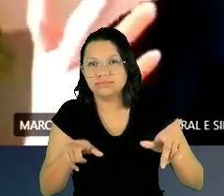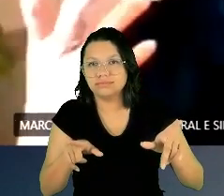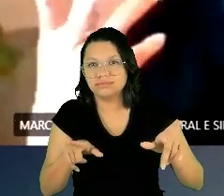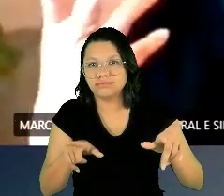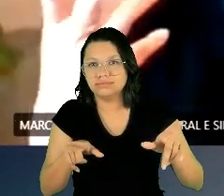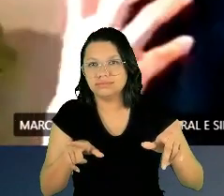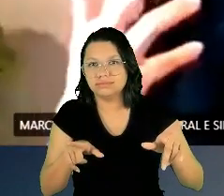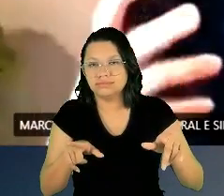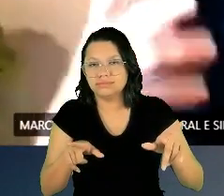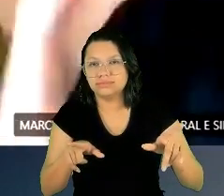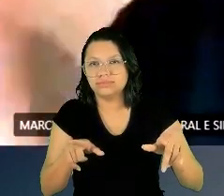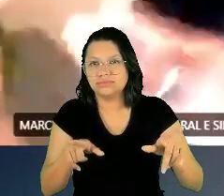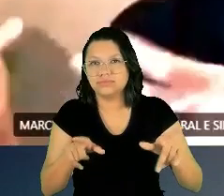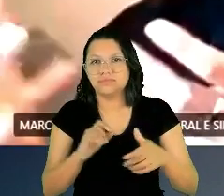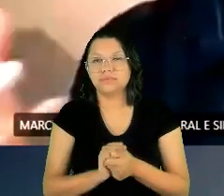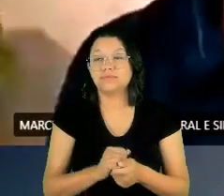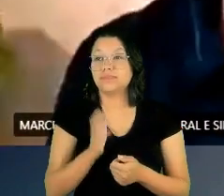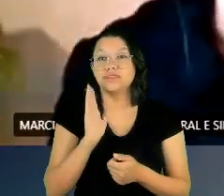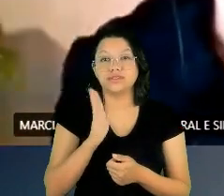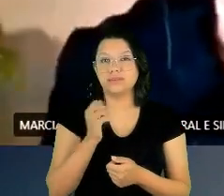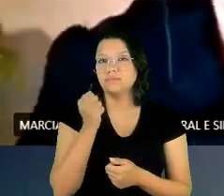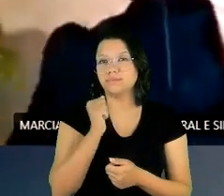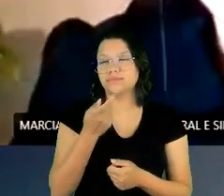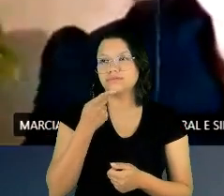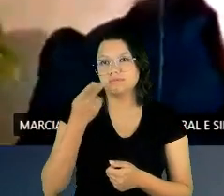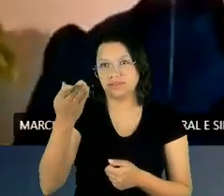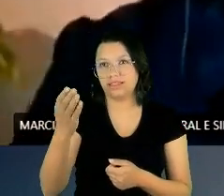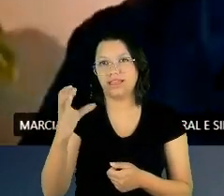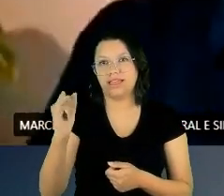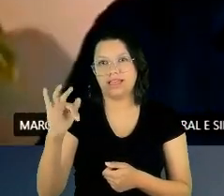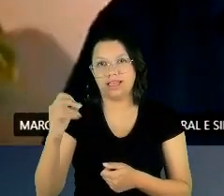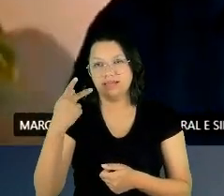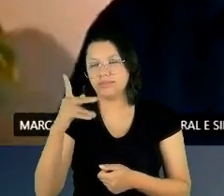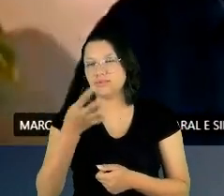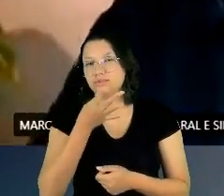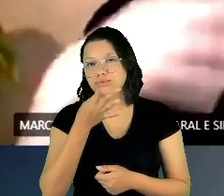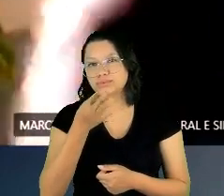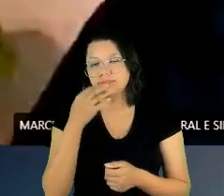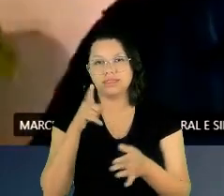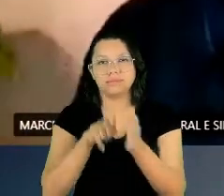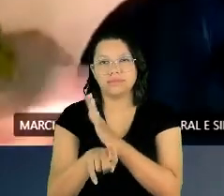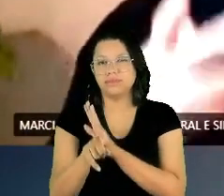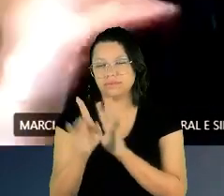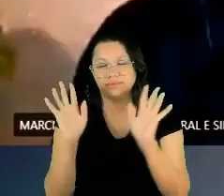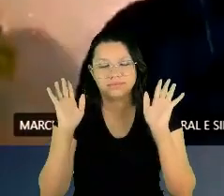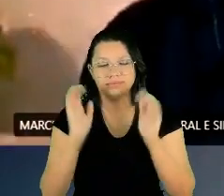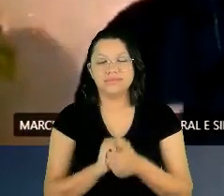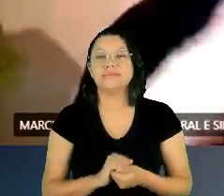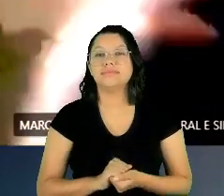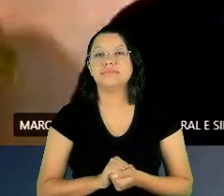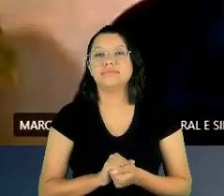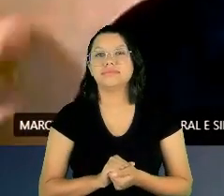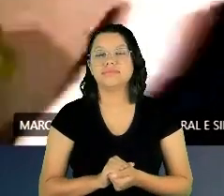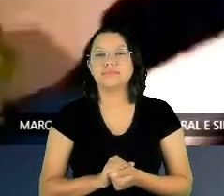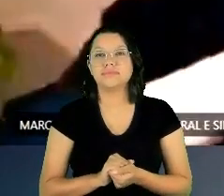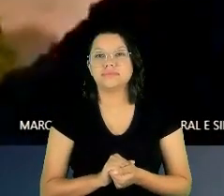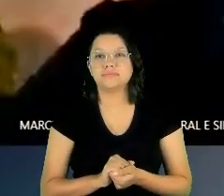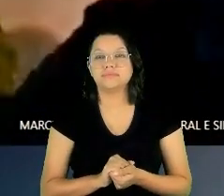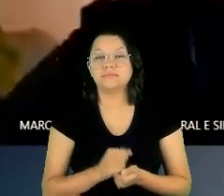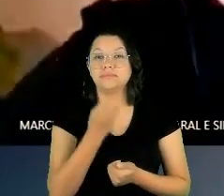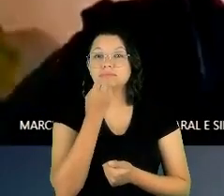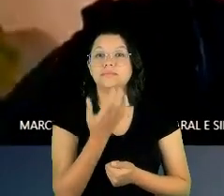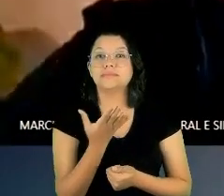é isso? E já passo a palavra para o doutor Caio, para seus comentários, perguntas, enfim, doutor